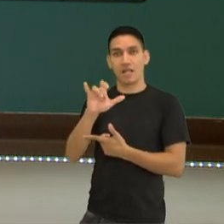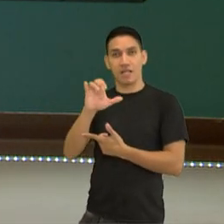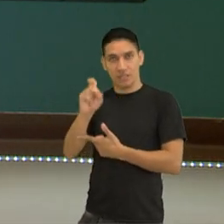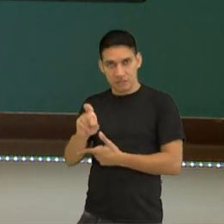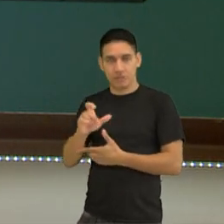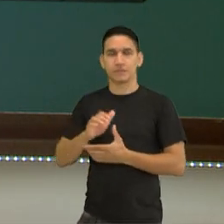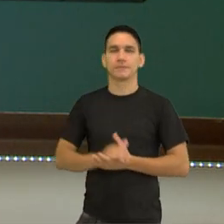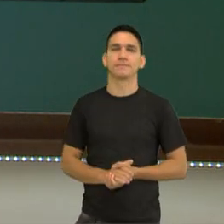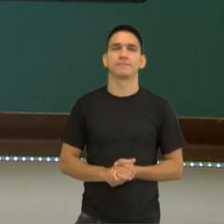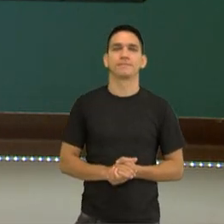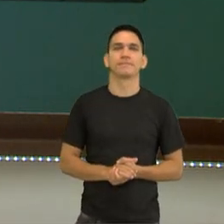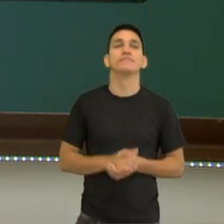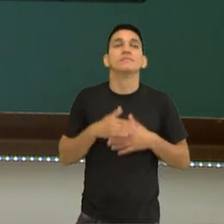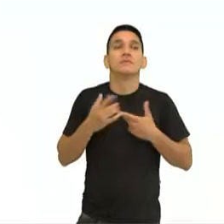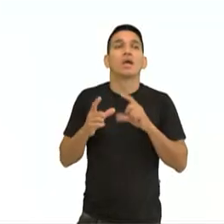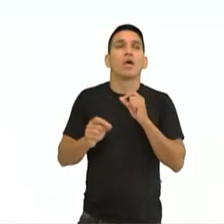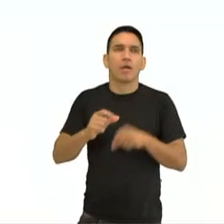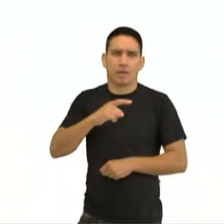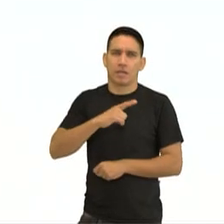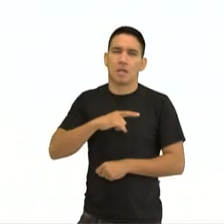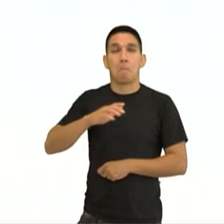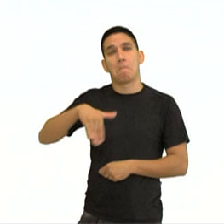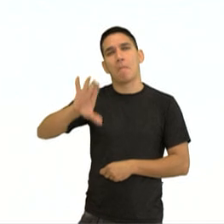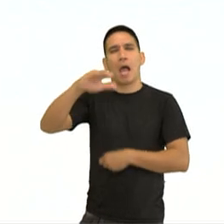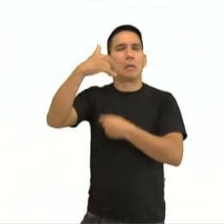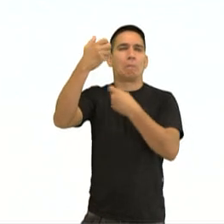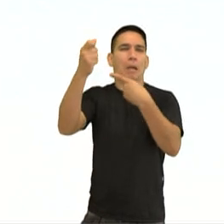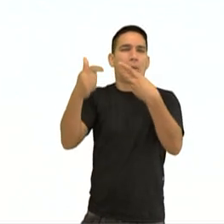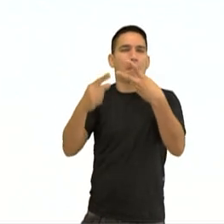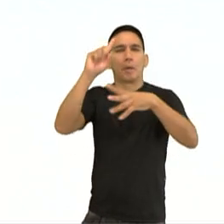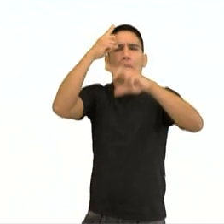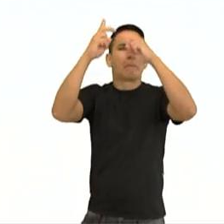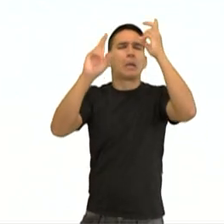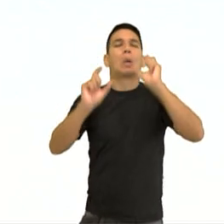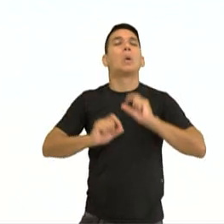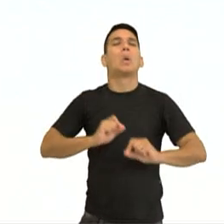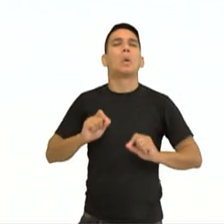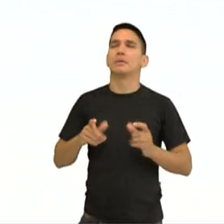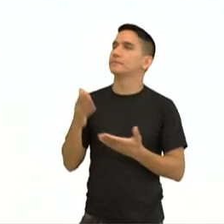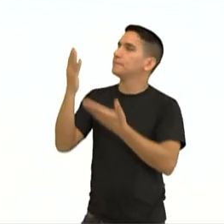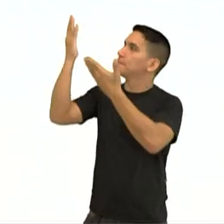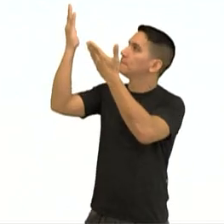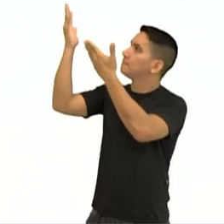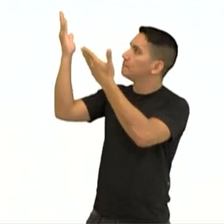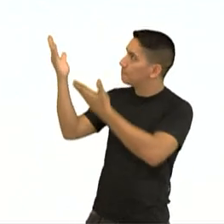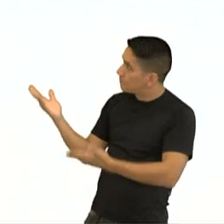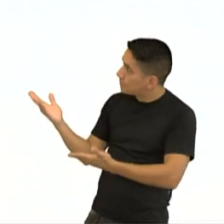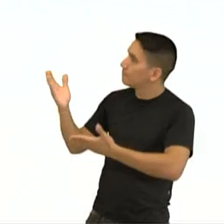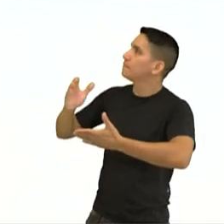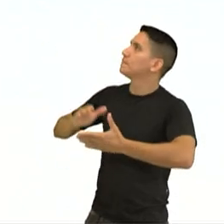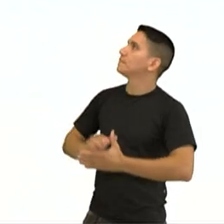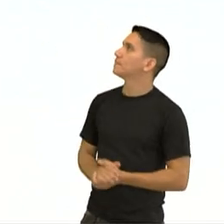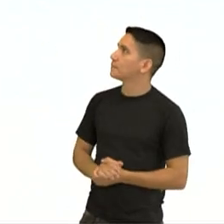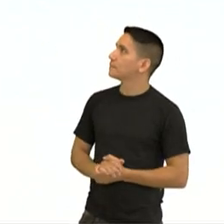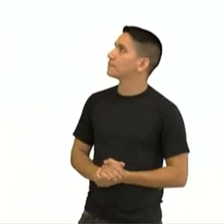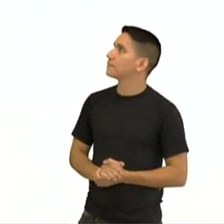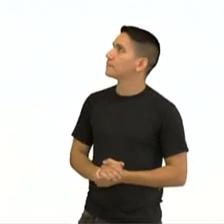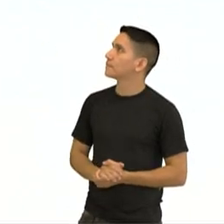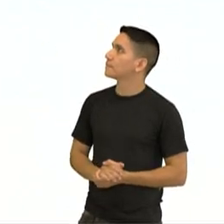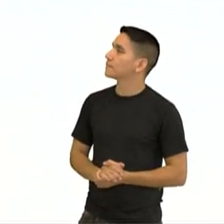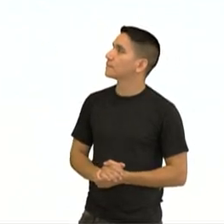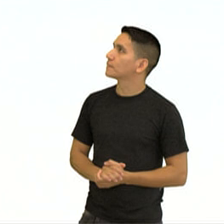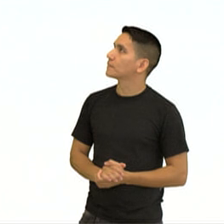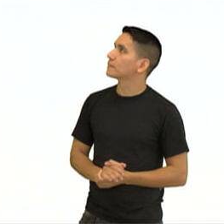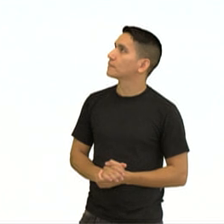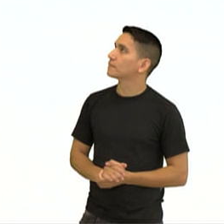né? Então, ele tem mais de 200 cantatas de igreja, 26 músicas de câmera, 23 músicas